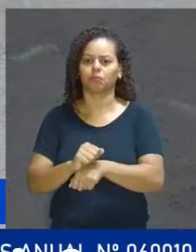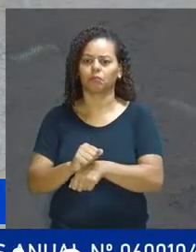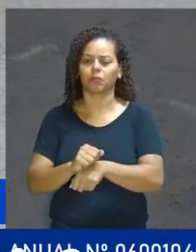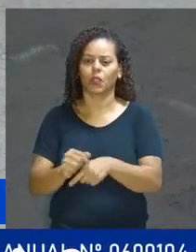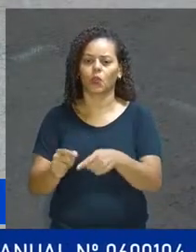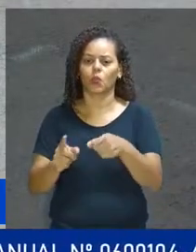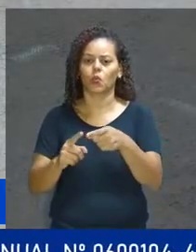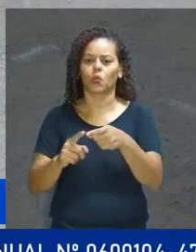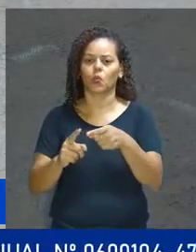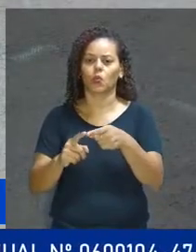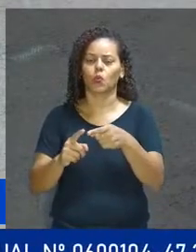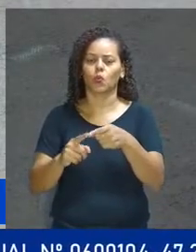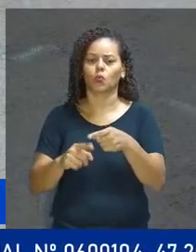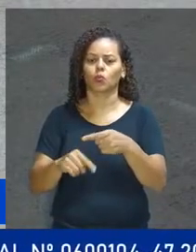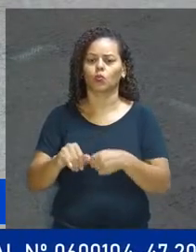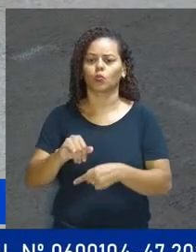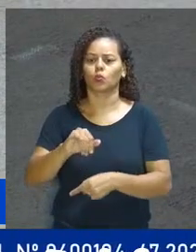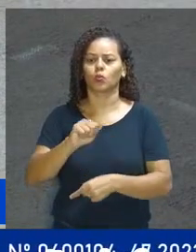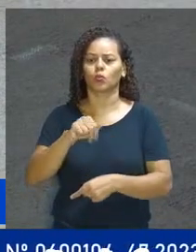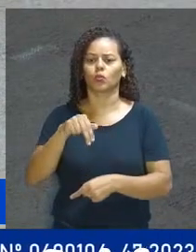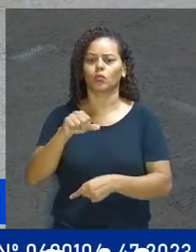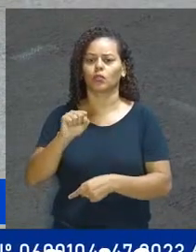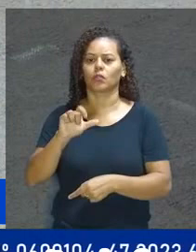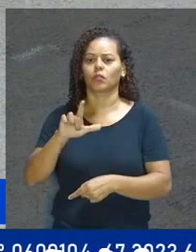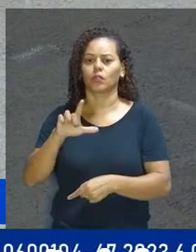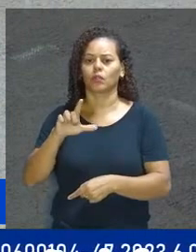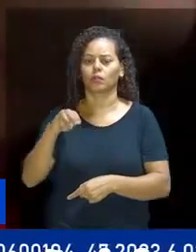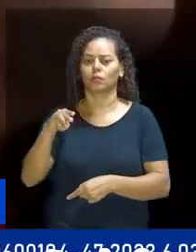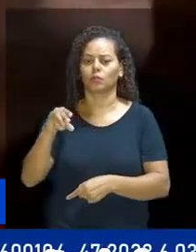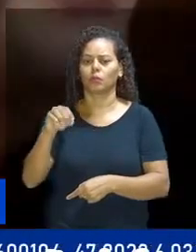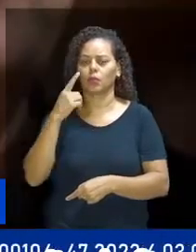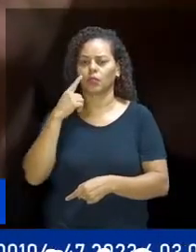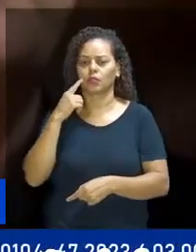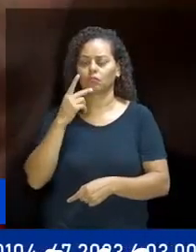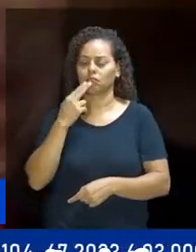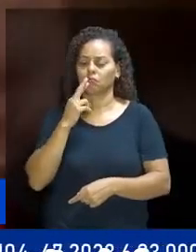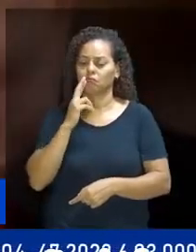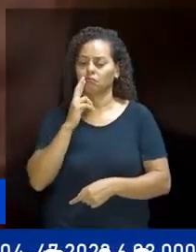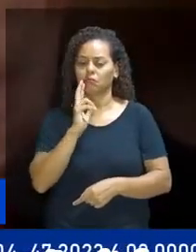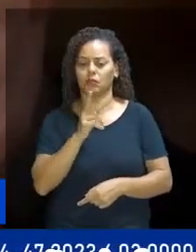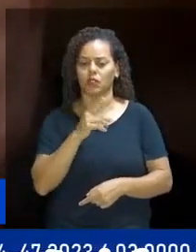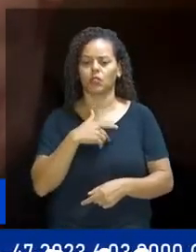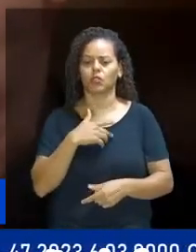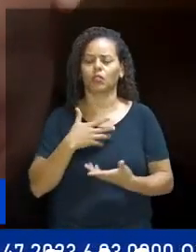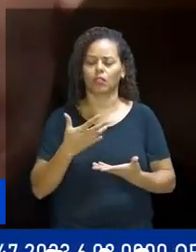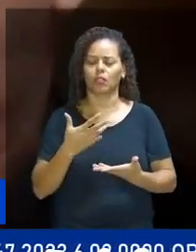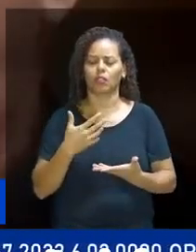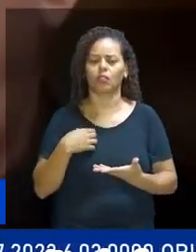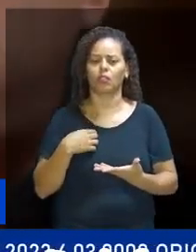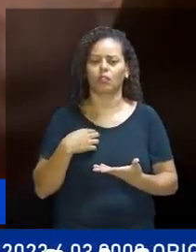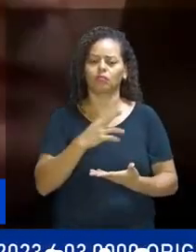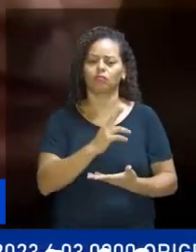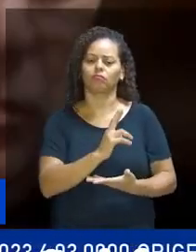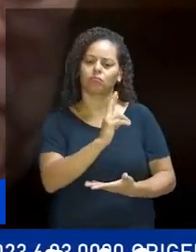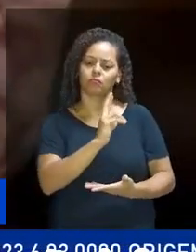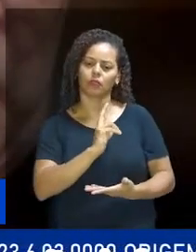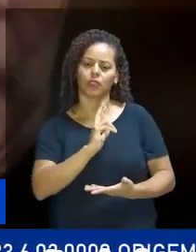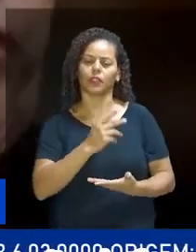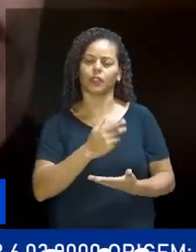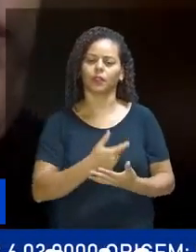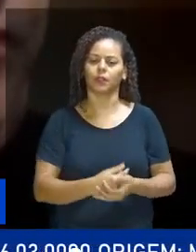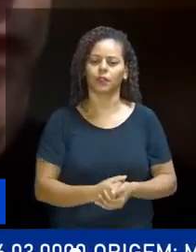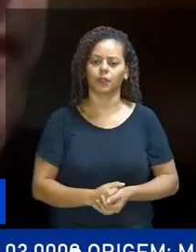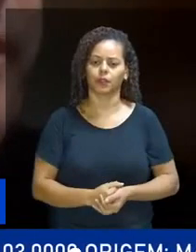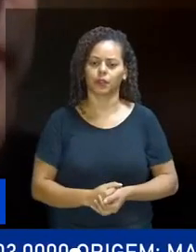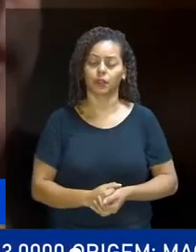juiz Anselmo. Senhor presidente, eu só gostaria de um esclarecimento a respeito